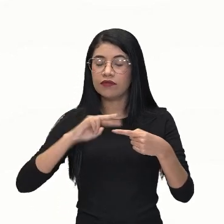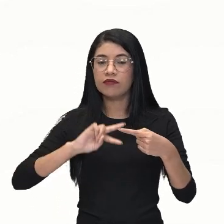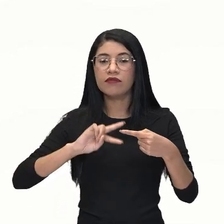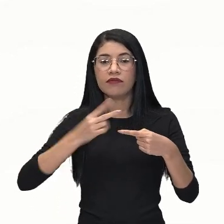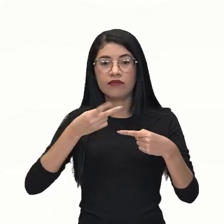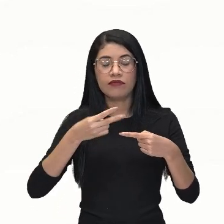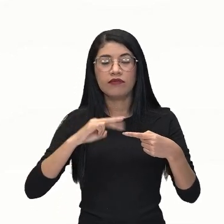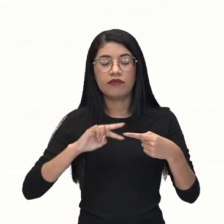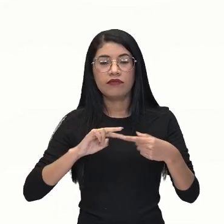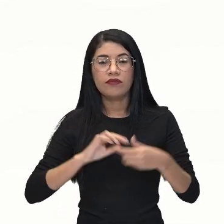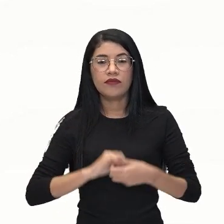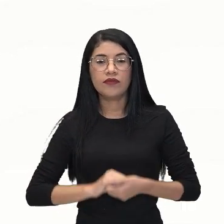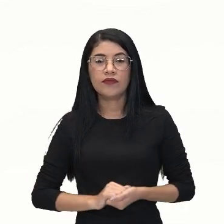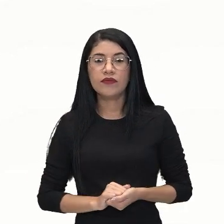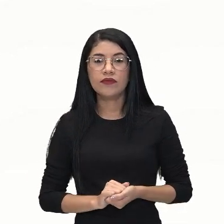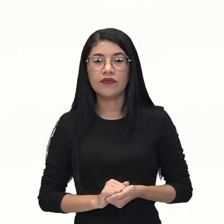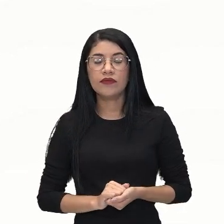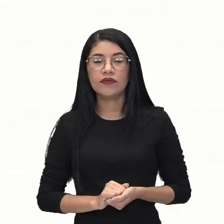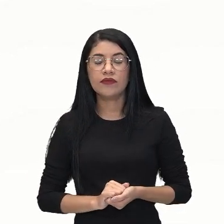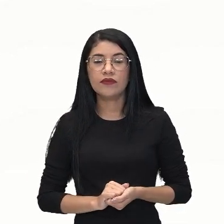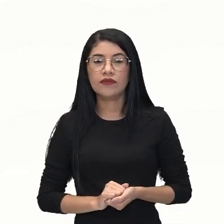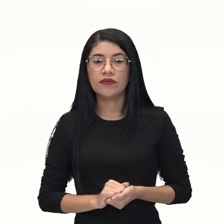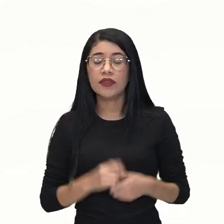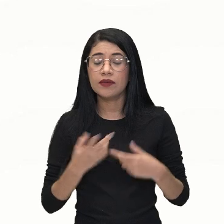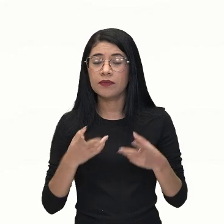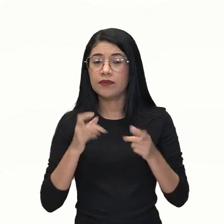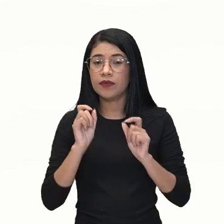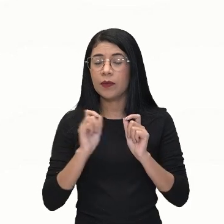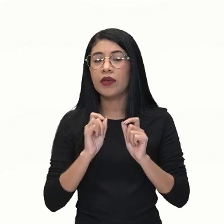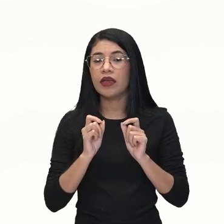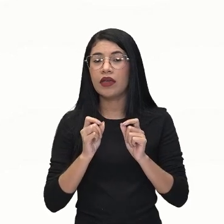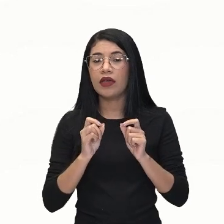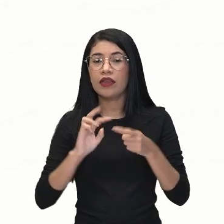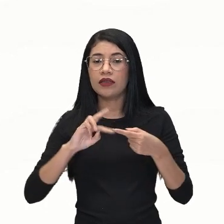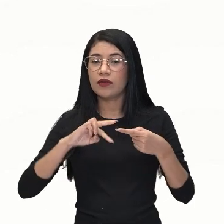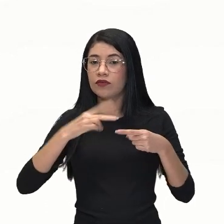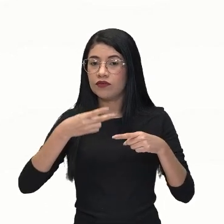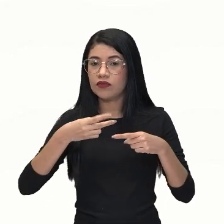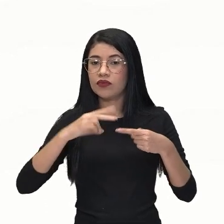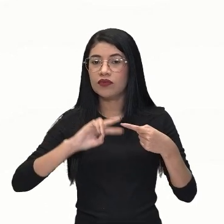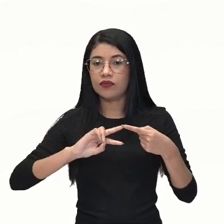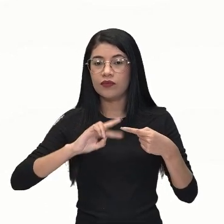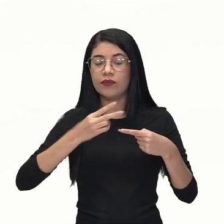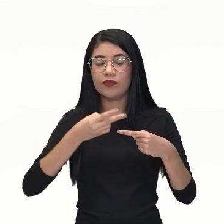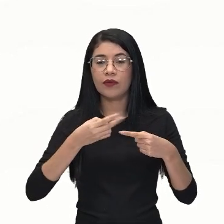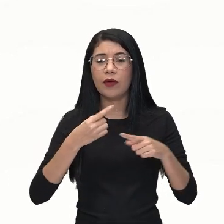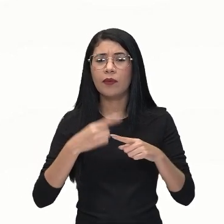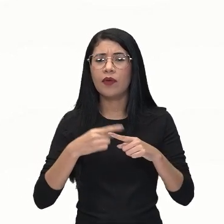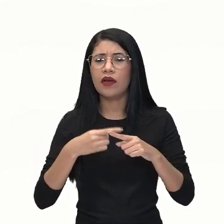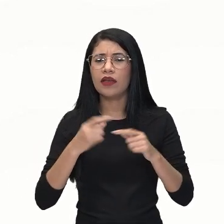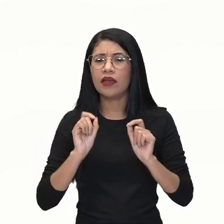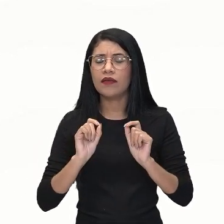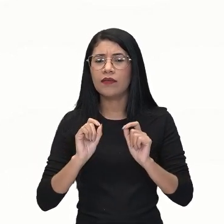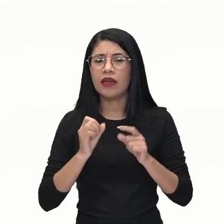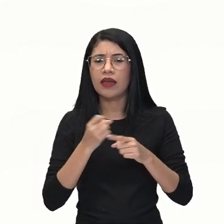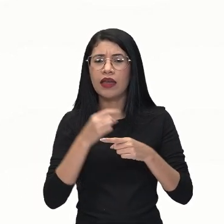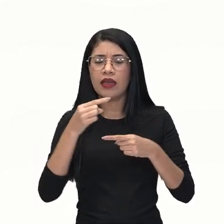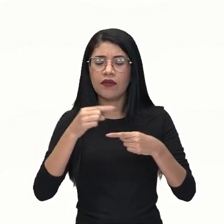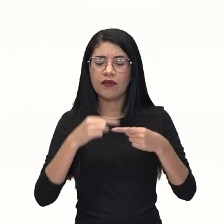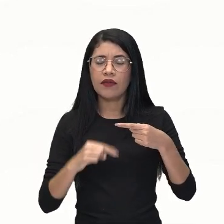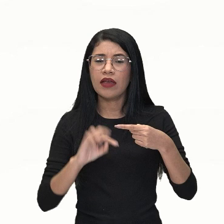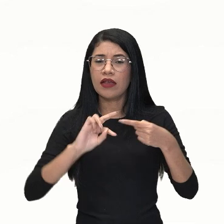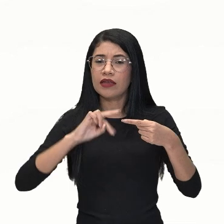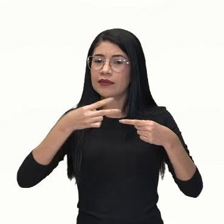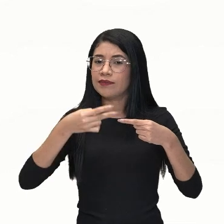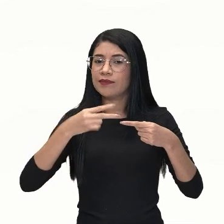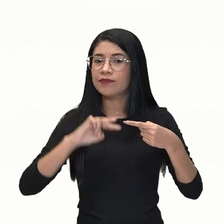meu tempo. Então, observe que são razões inversas. Por que razões? Razão é